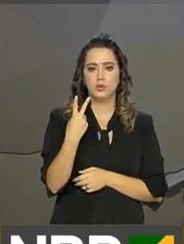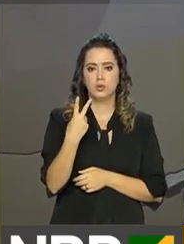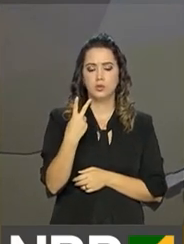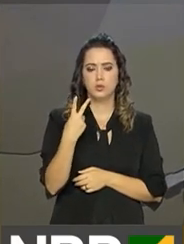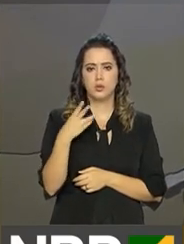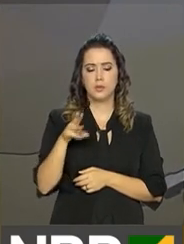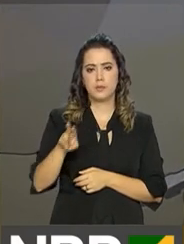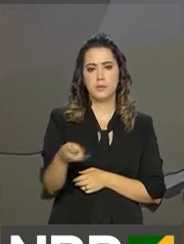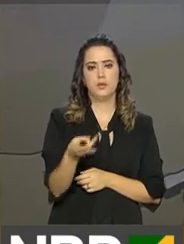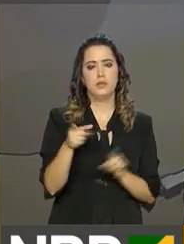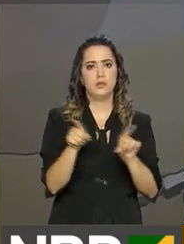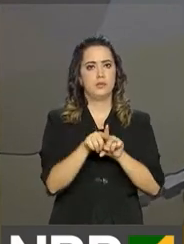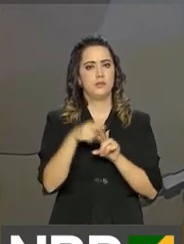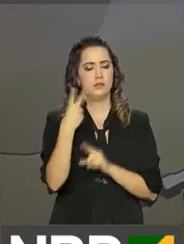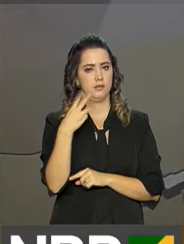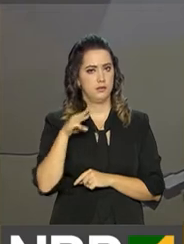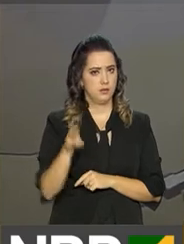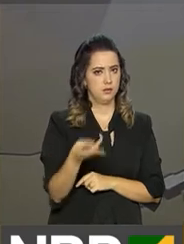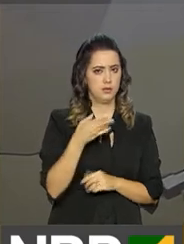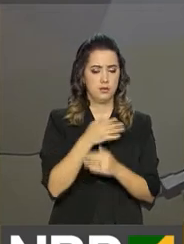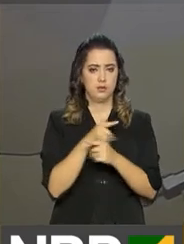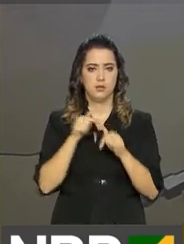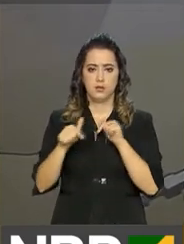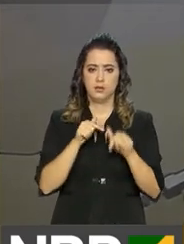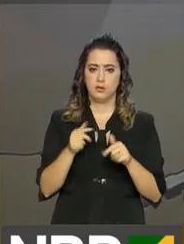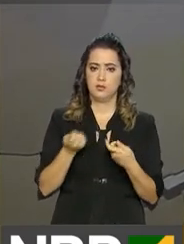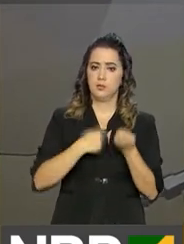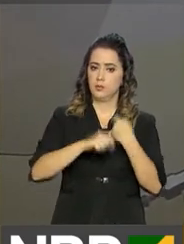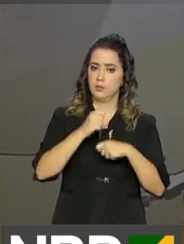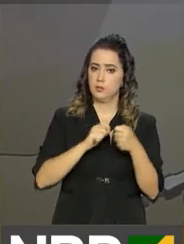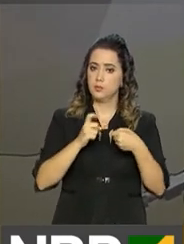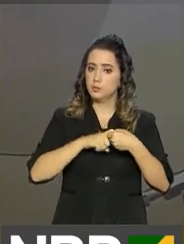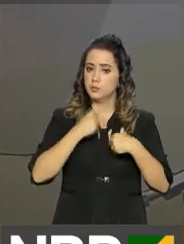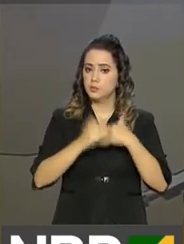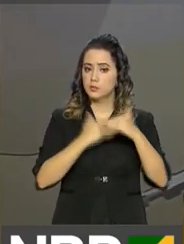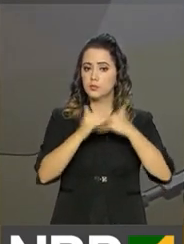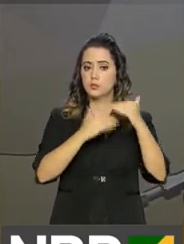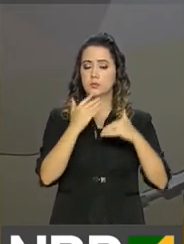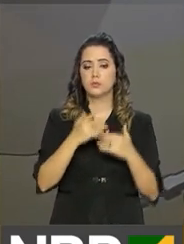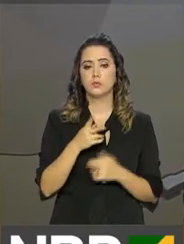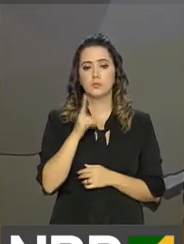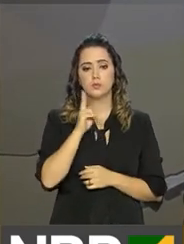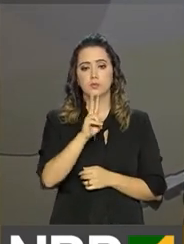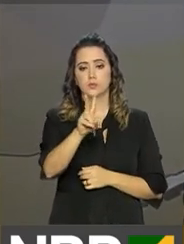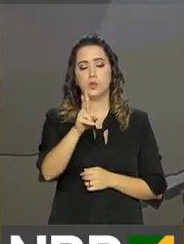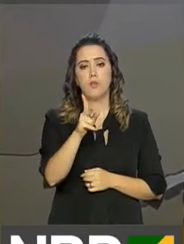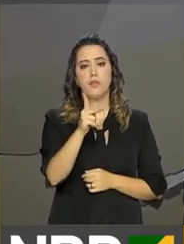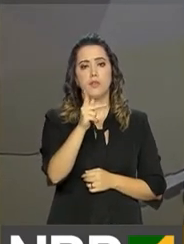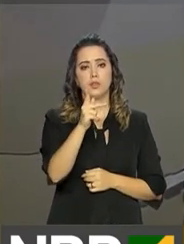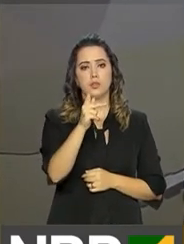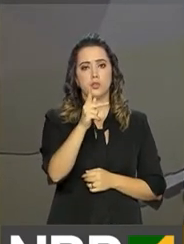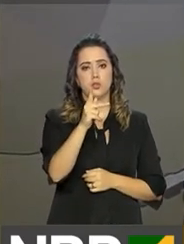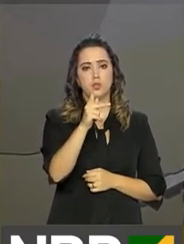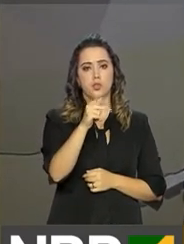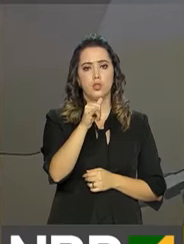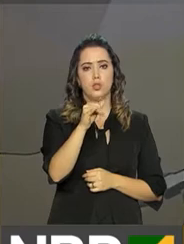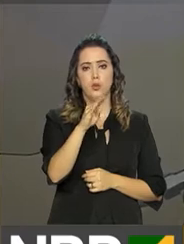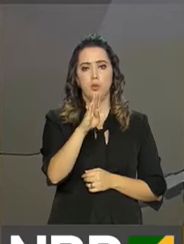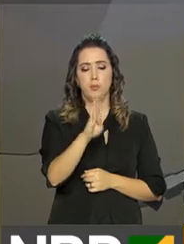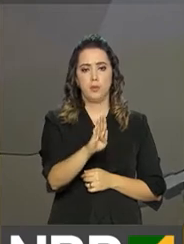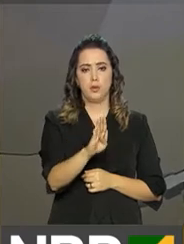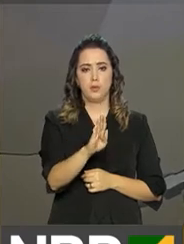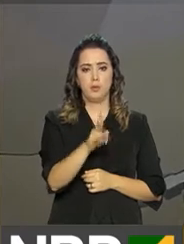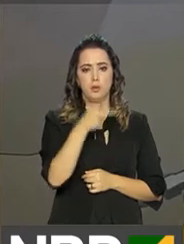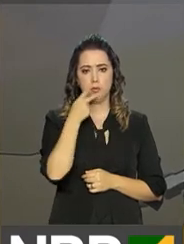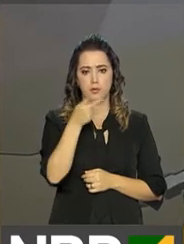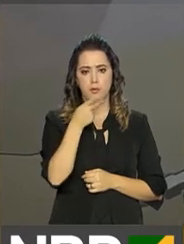empregos. Portanto, a economia começa a se recuperar. Vejam que o chamado PIB, né, o Produto Interno Bruto, posso